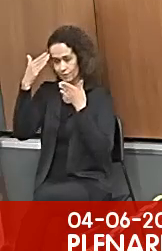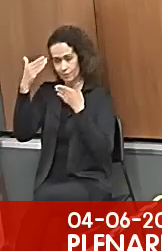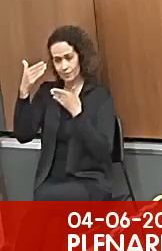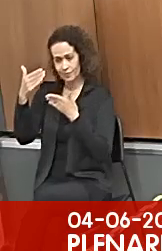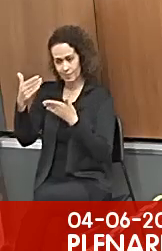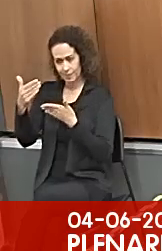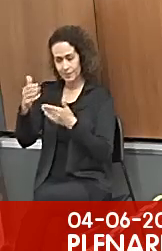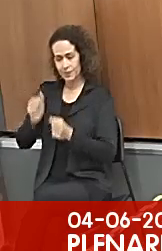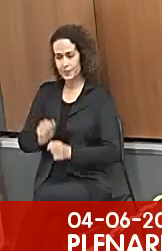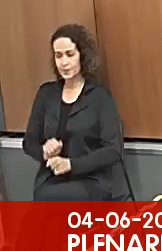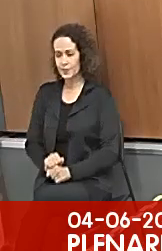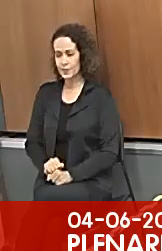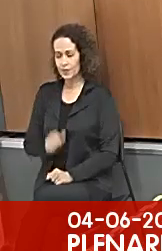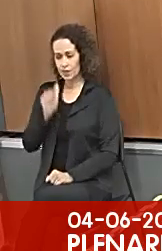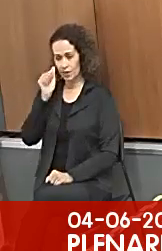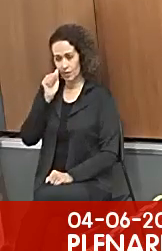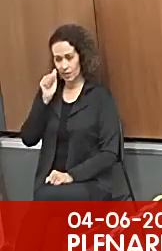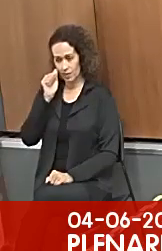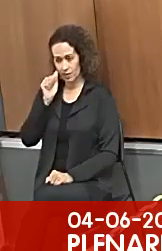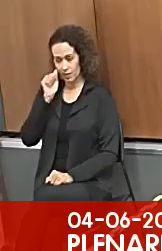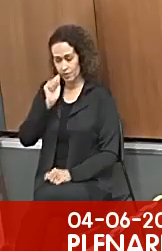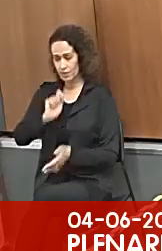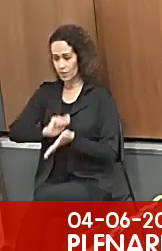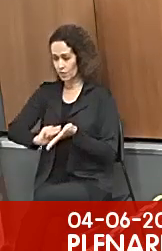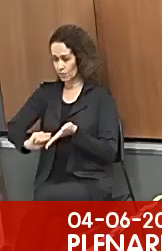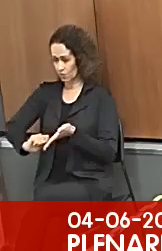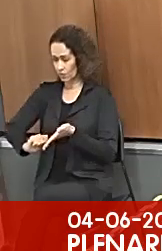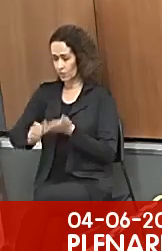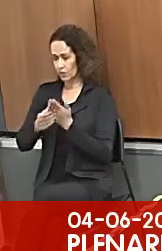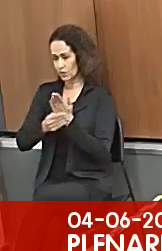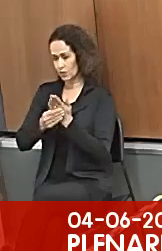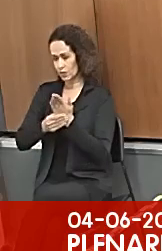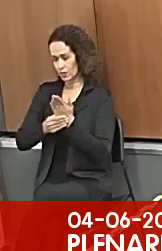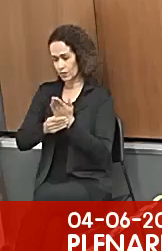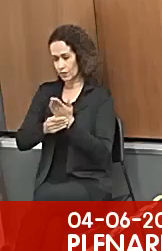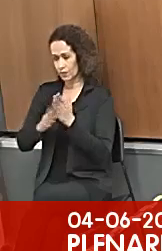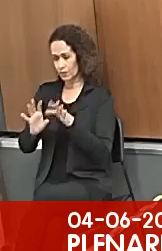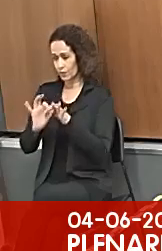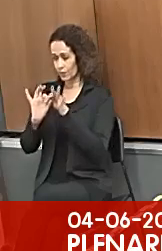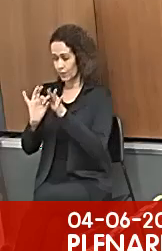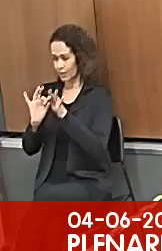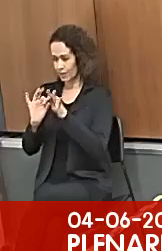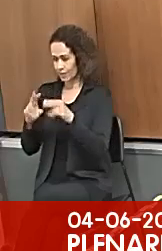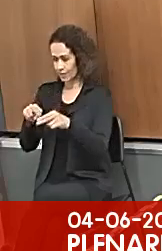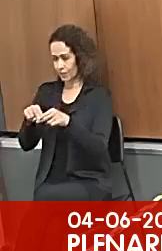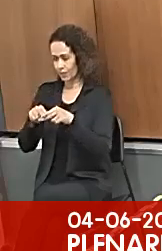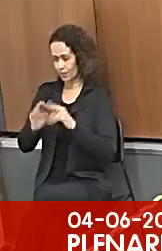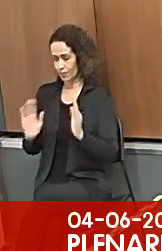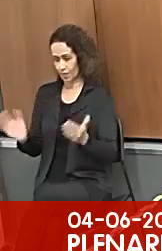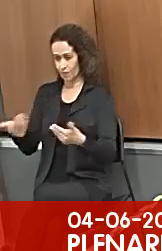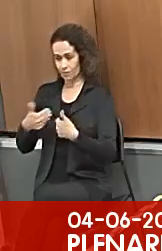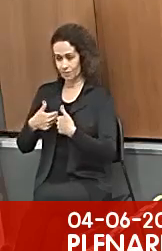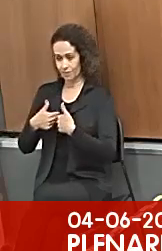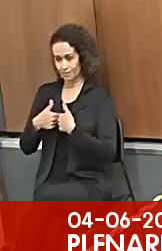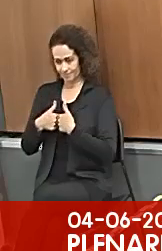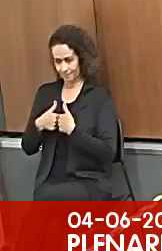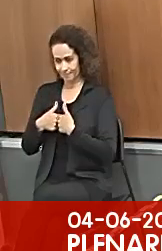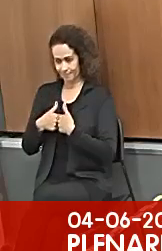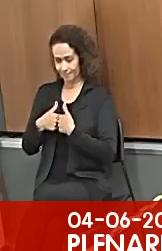com as autoras do livro Unidas pelo Autismo. Então, nós vamos